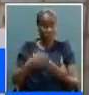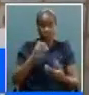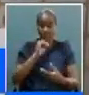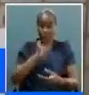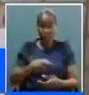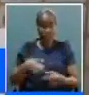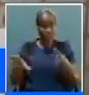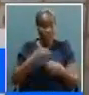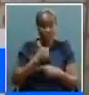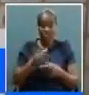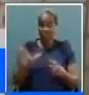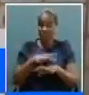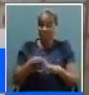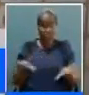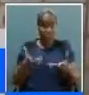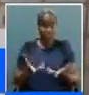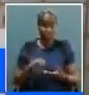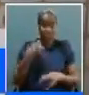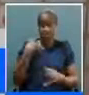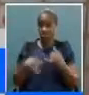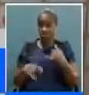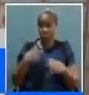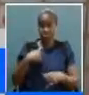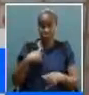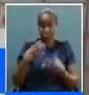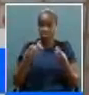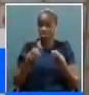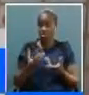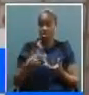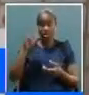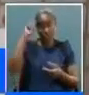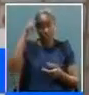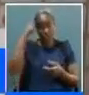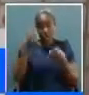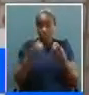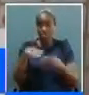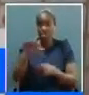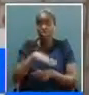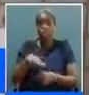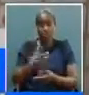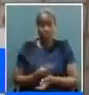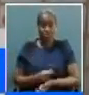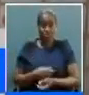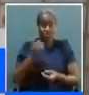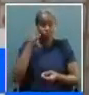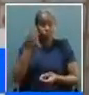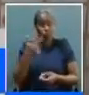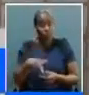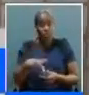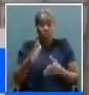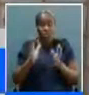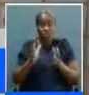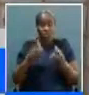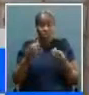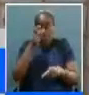dele. O que prejudica-me é a situação. Pronto, como não ficar sempre muitas pessoas na ilhas